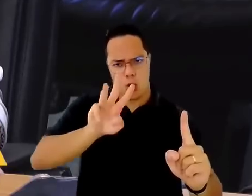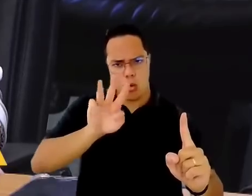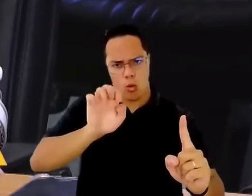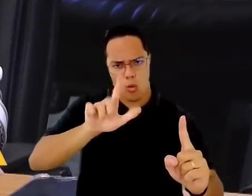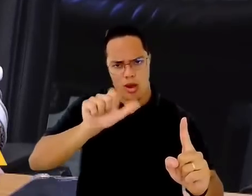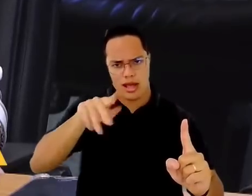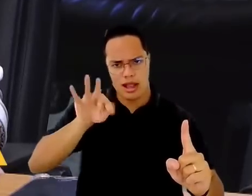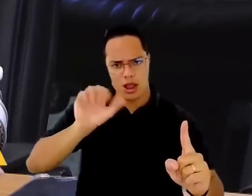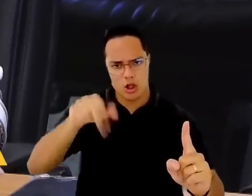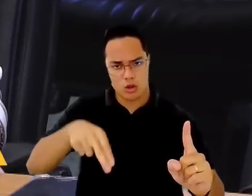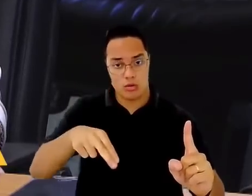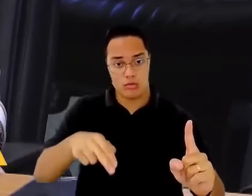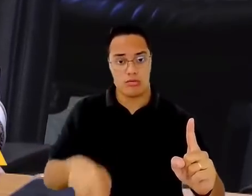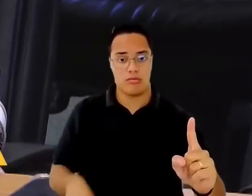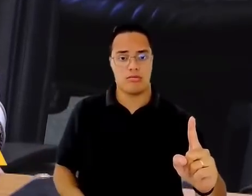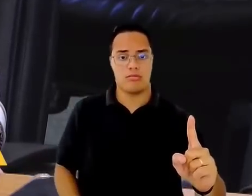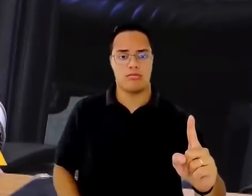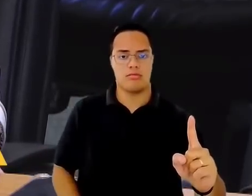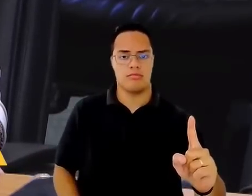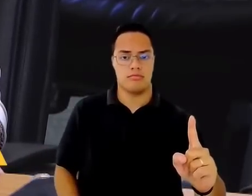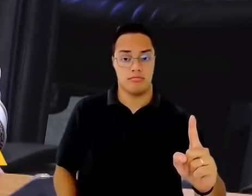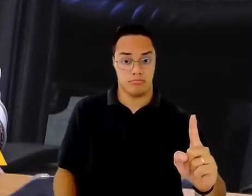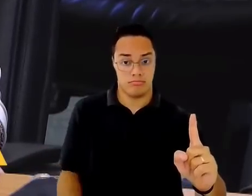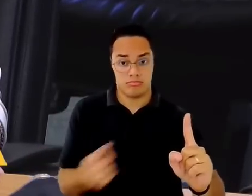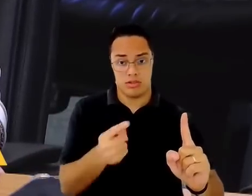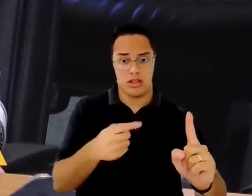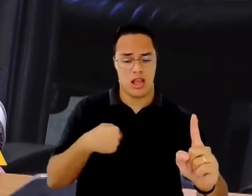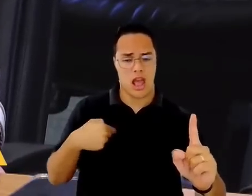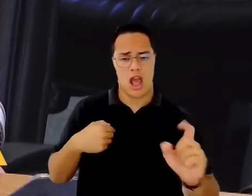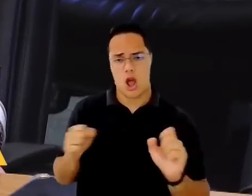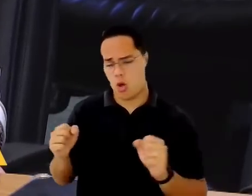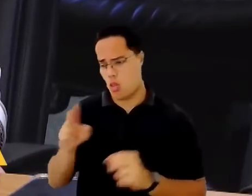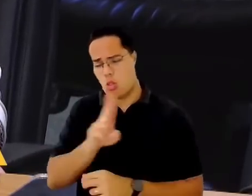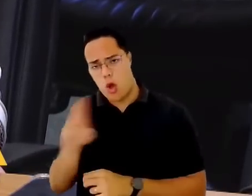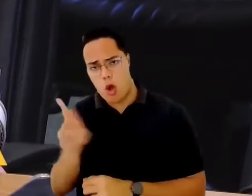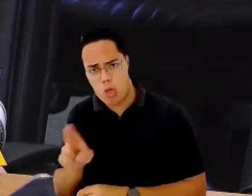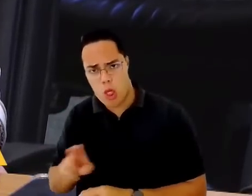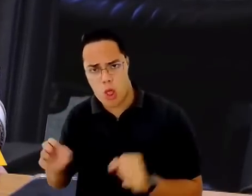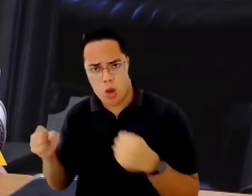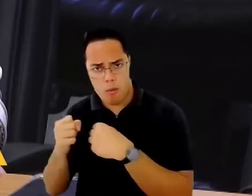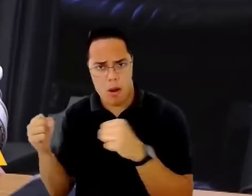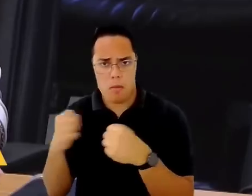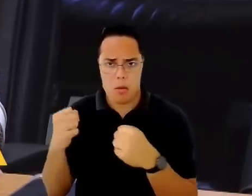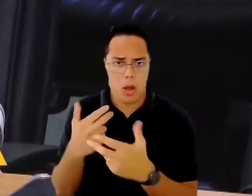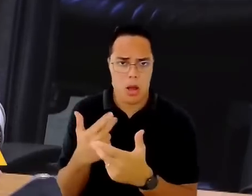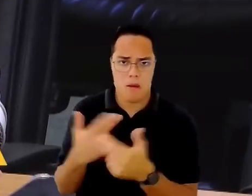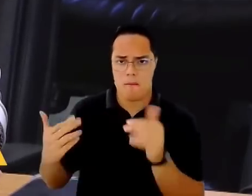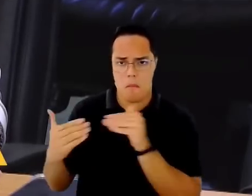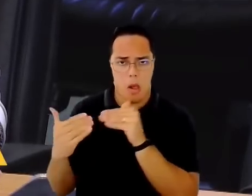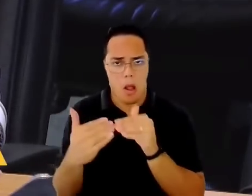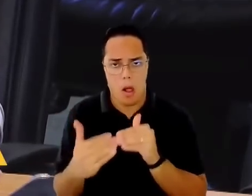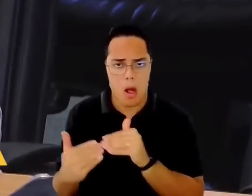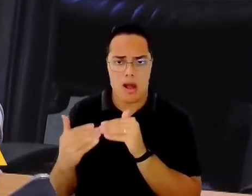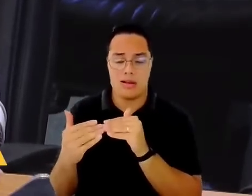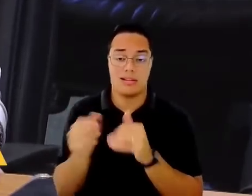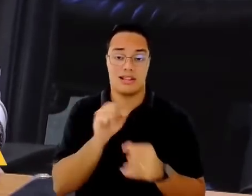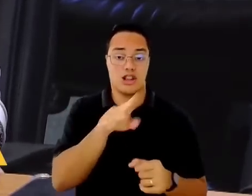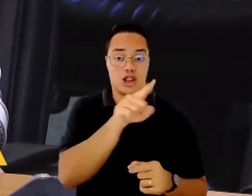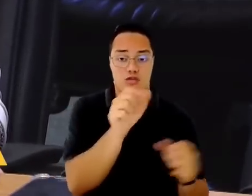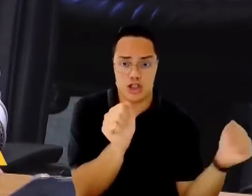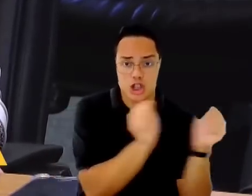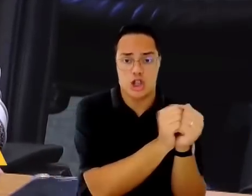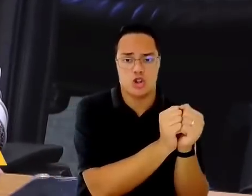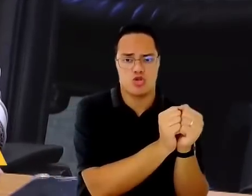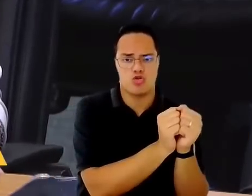maneira que eu não tenho defesa de nomes se o senhor teve essa participação que o senhor